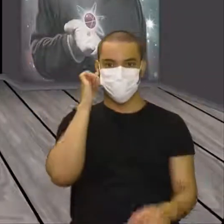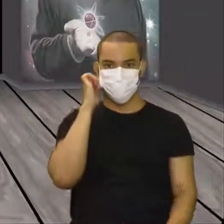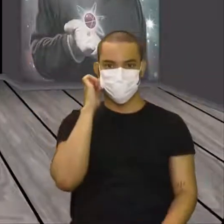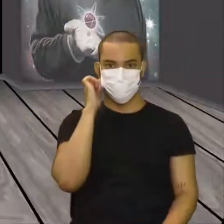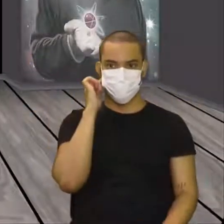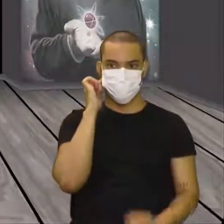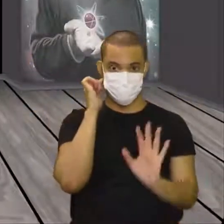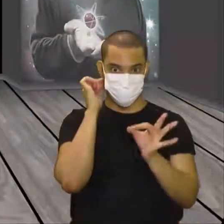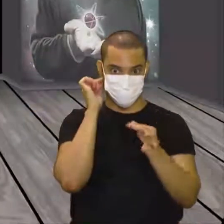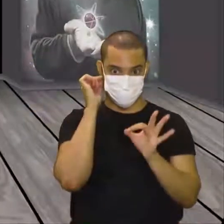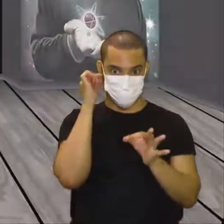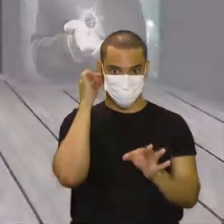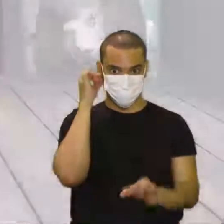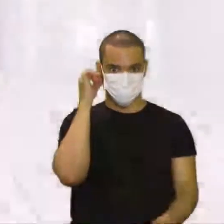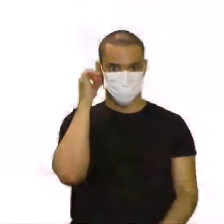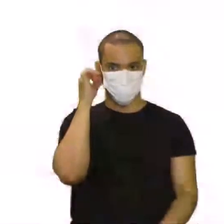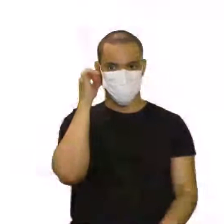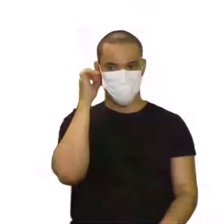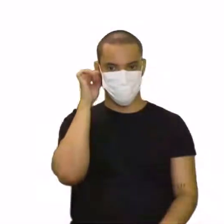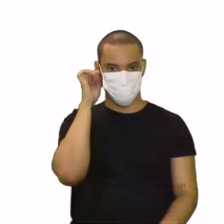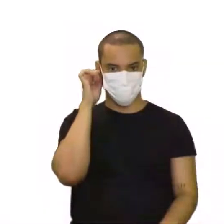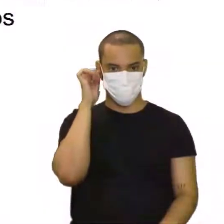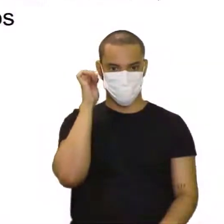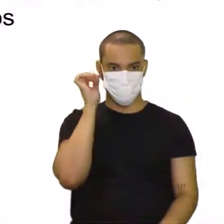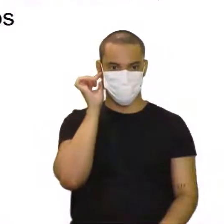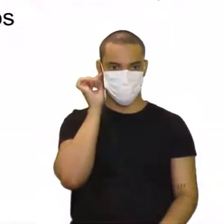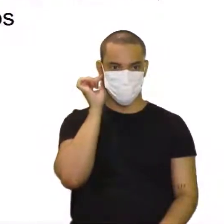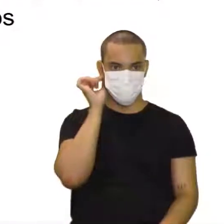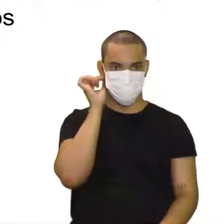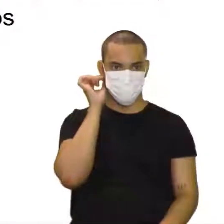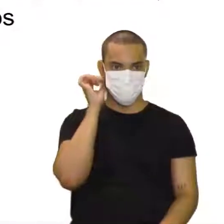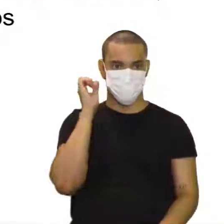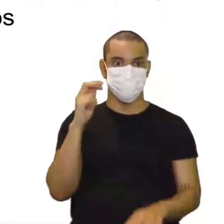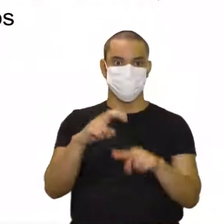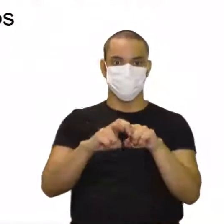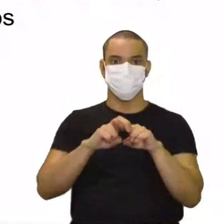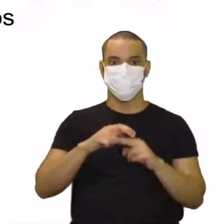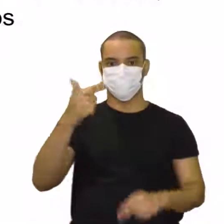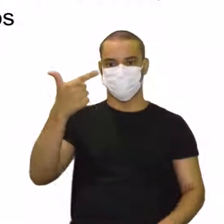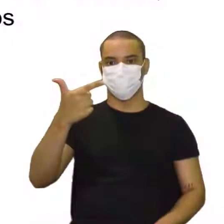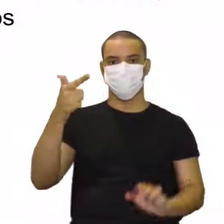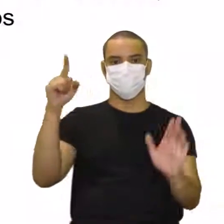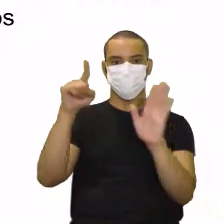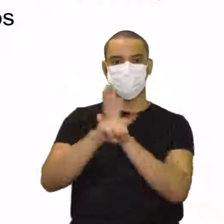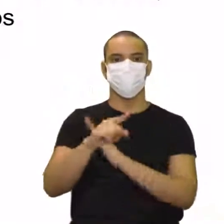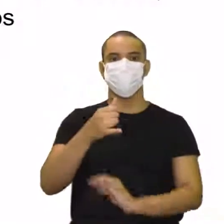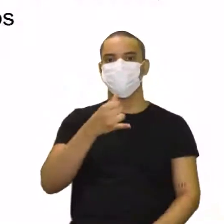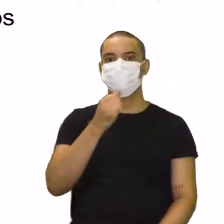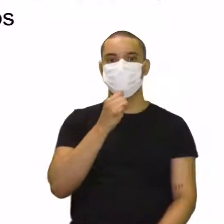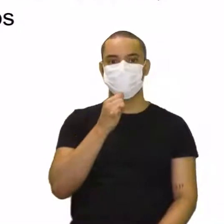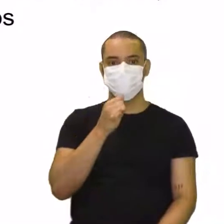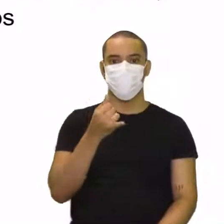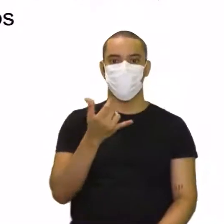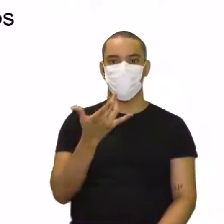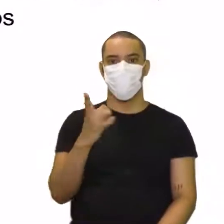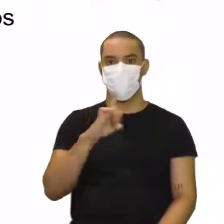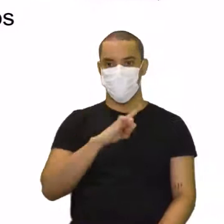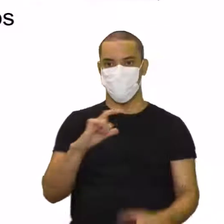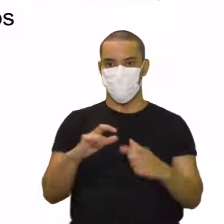Beleza? Vamos dar continuidade lá. Então, a segunda questão, exemplo 2. Considere uma barra